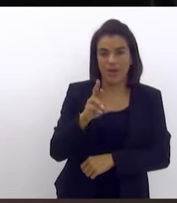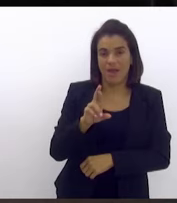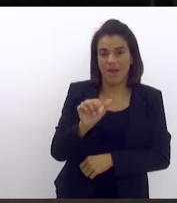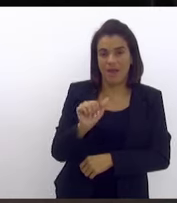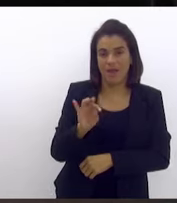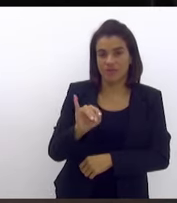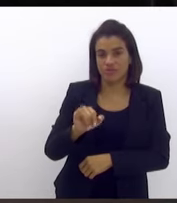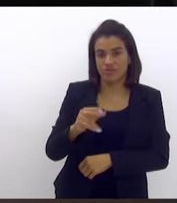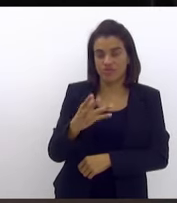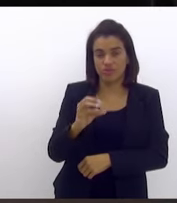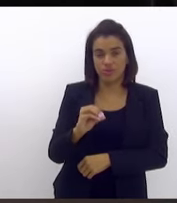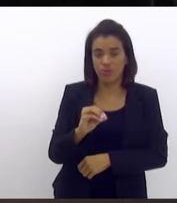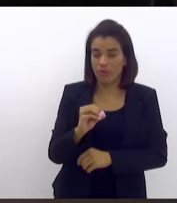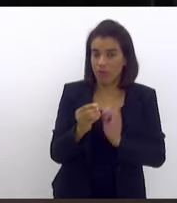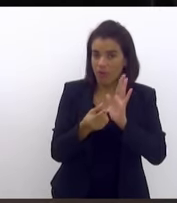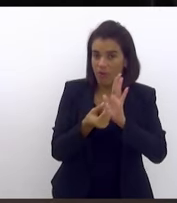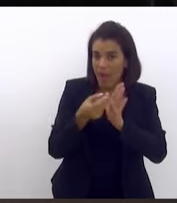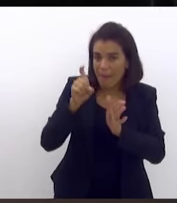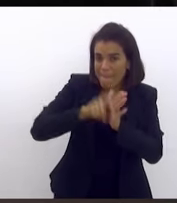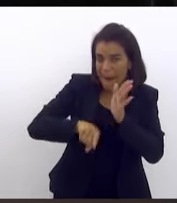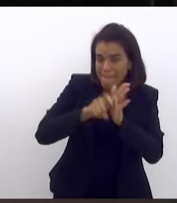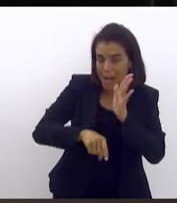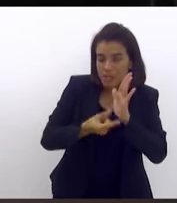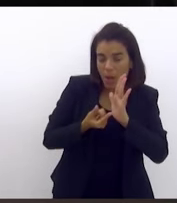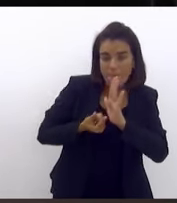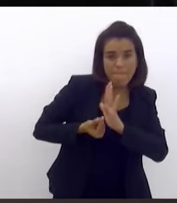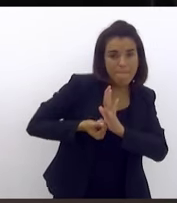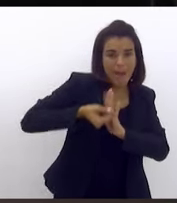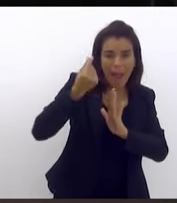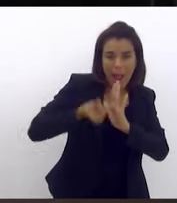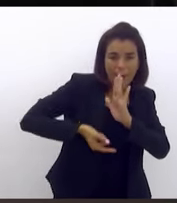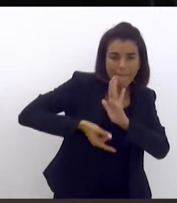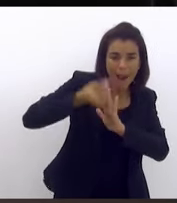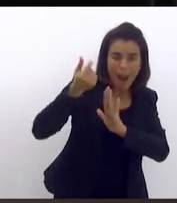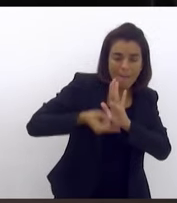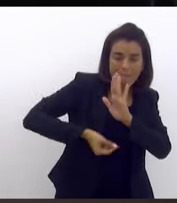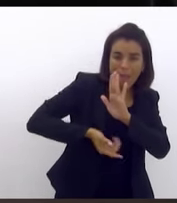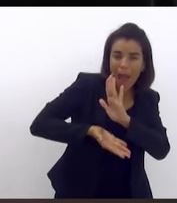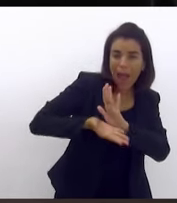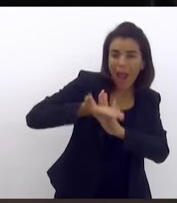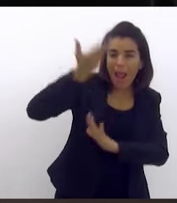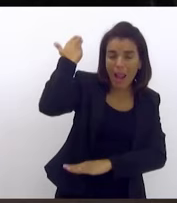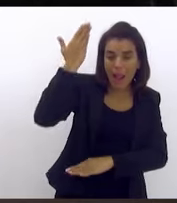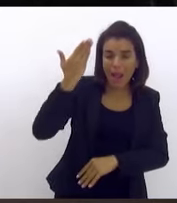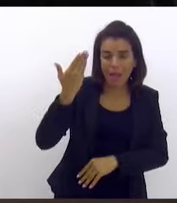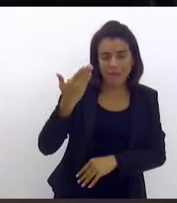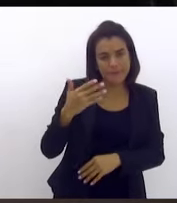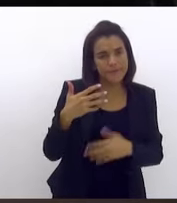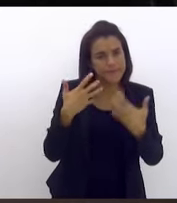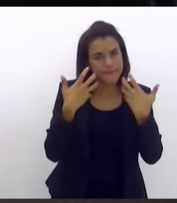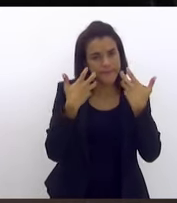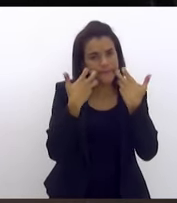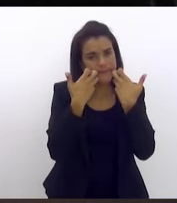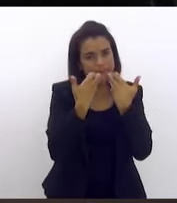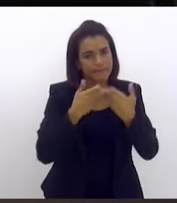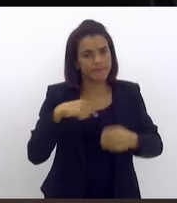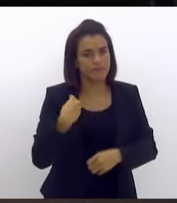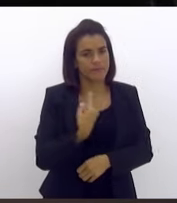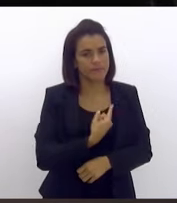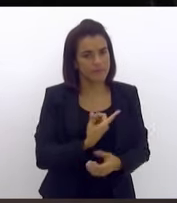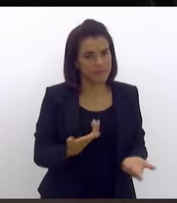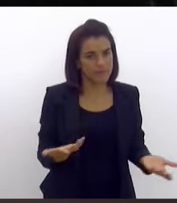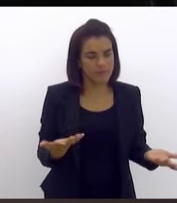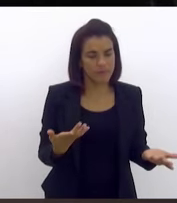aumenta. Então, chega a ser uma vergonha né, para todos nós, aqui